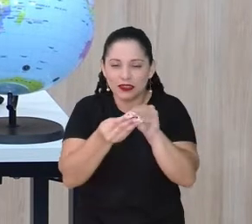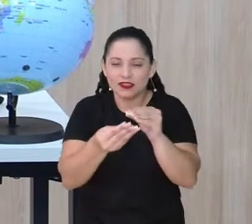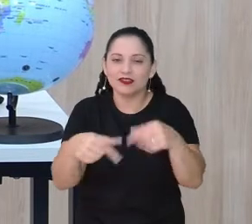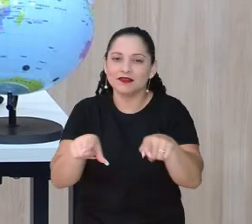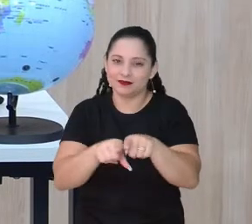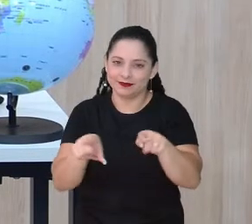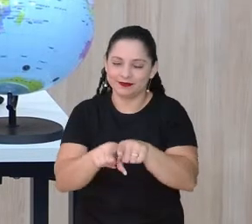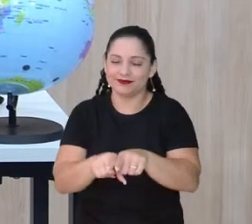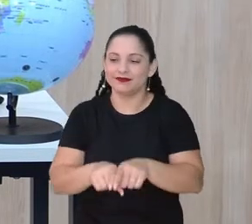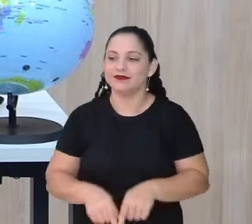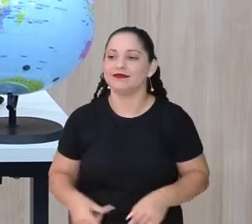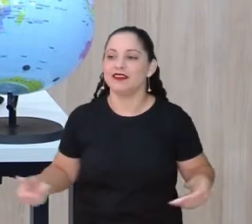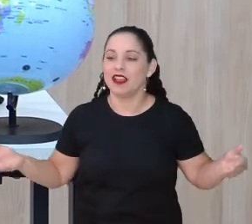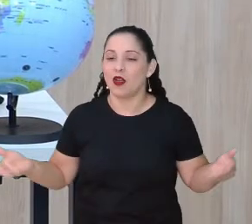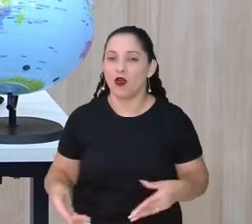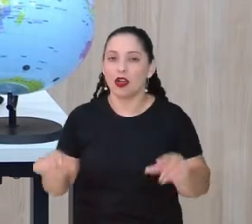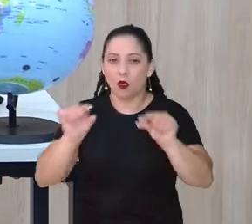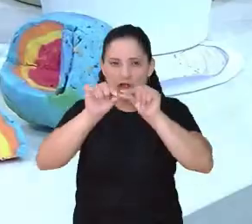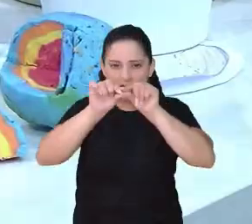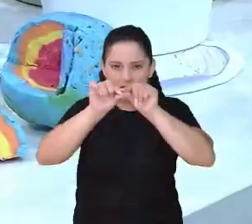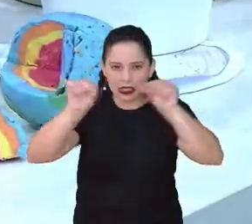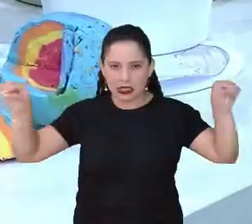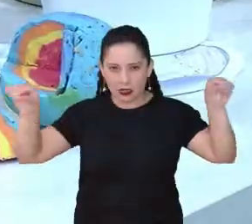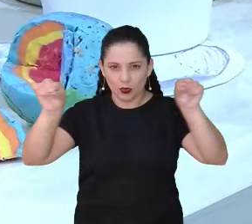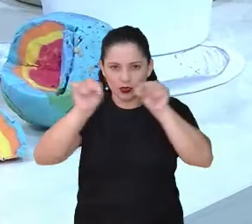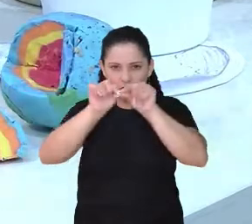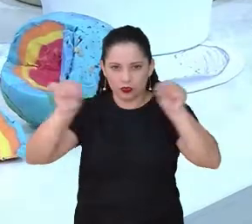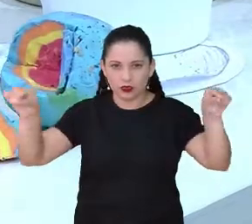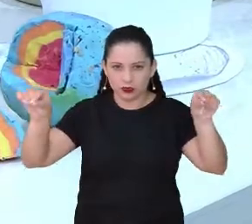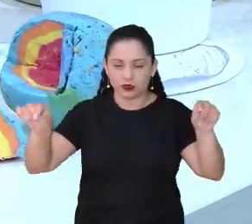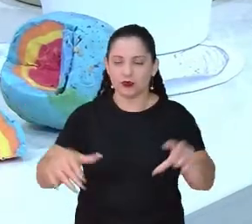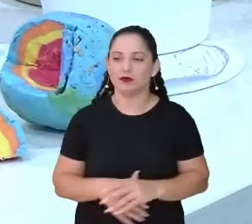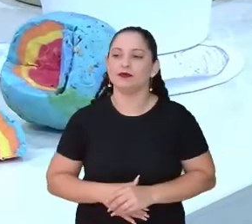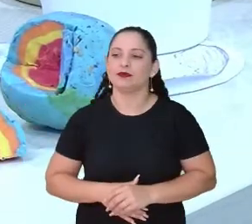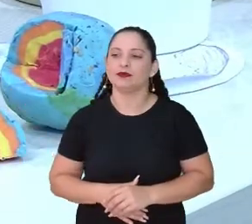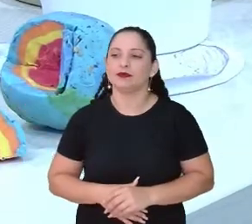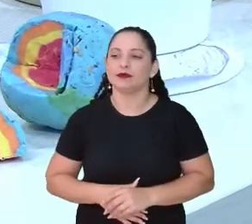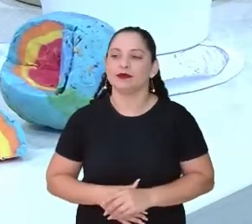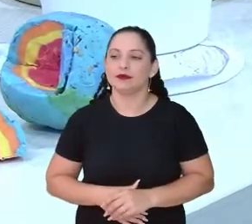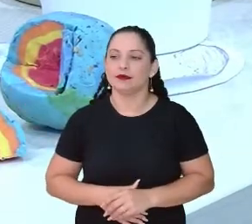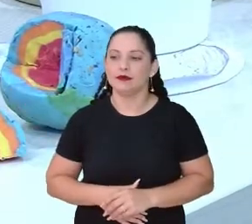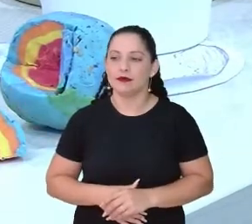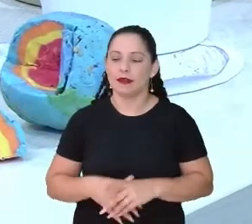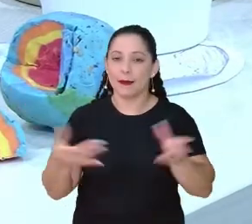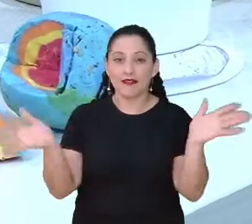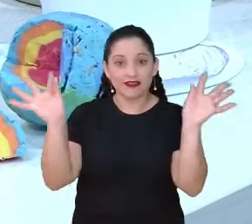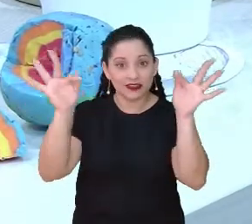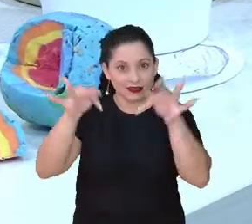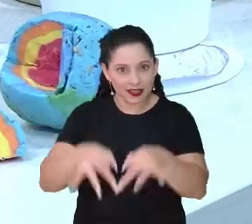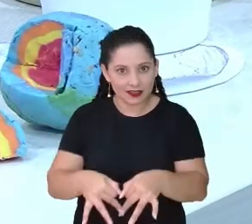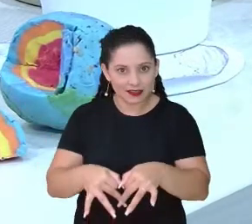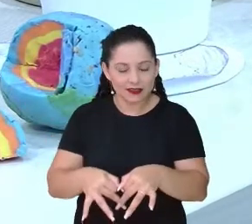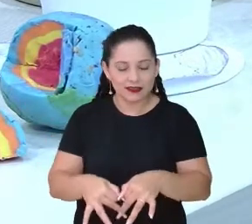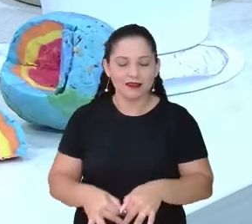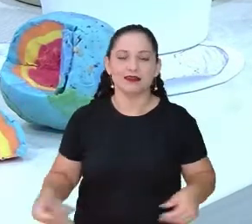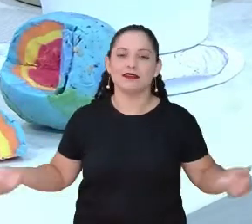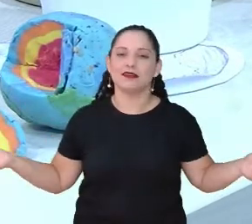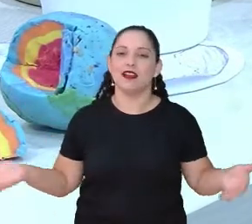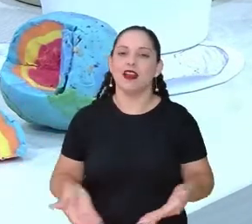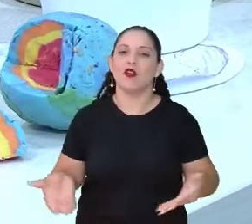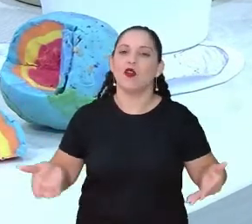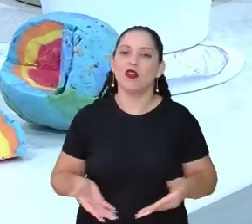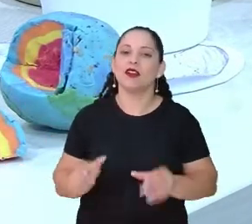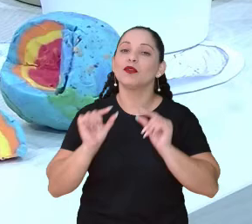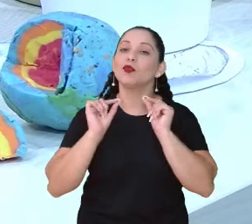anterior. E com a régua, gente, para fechar o infográfico, eu vou colocar.